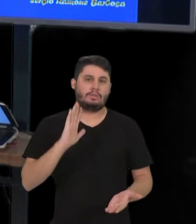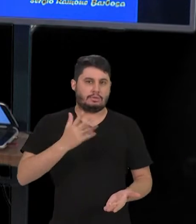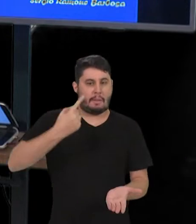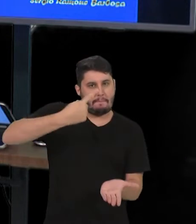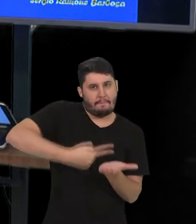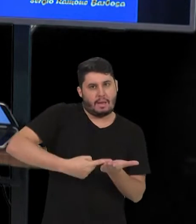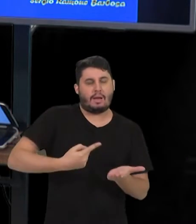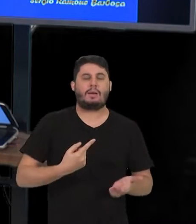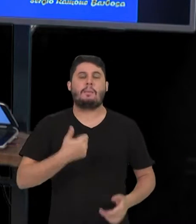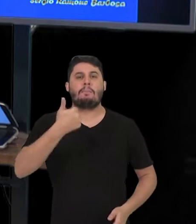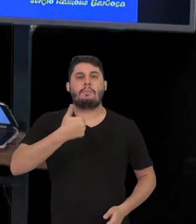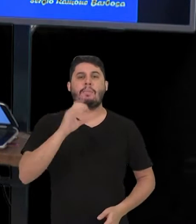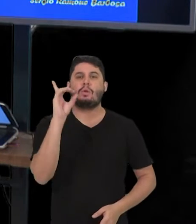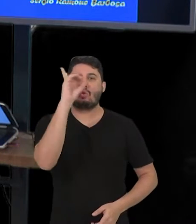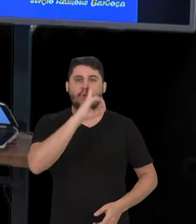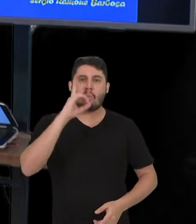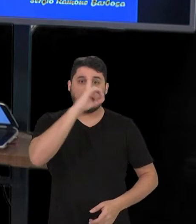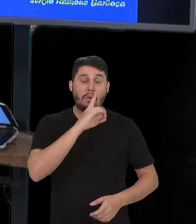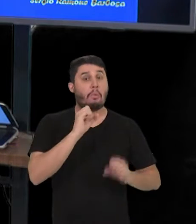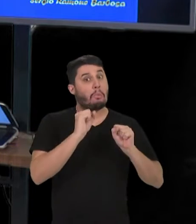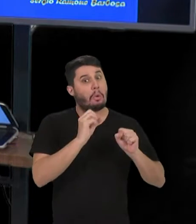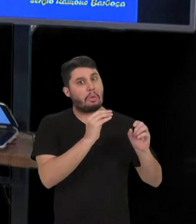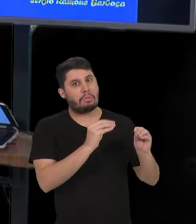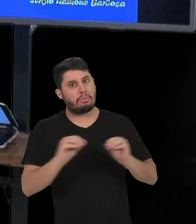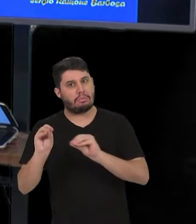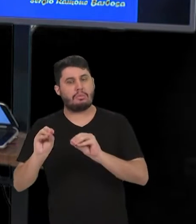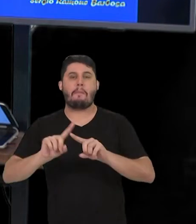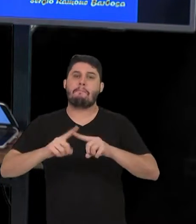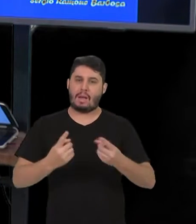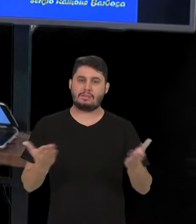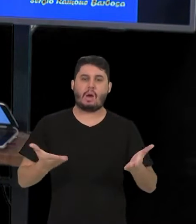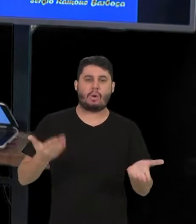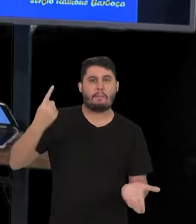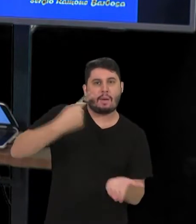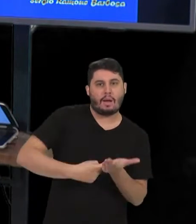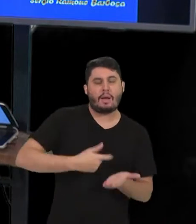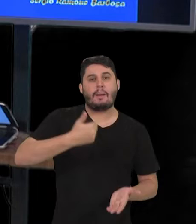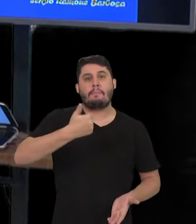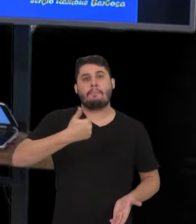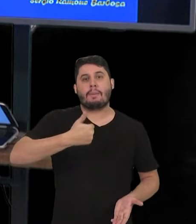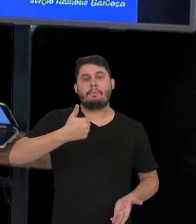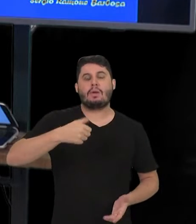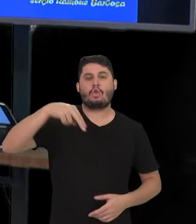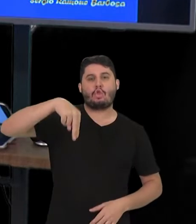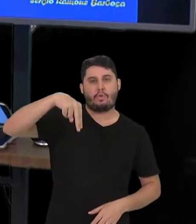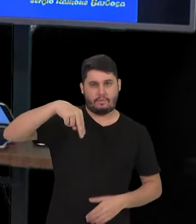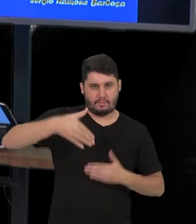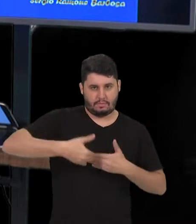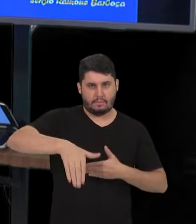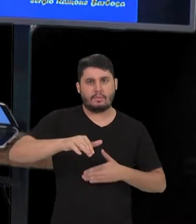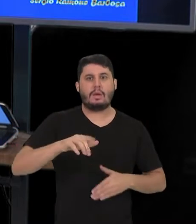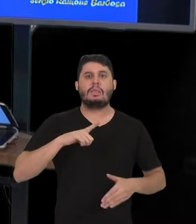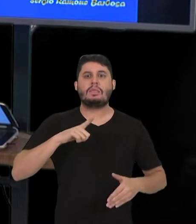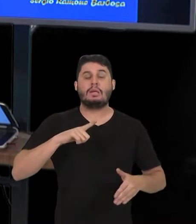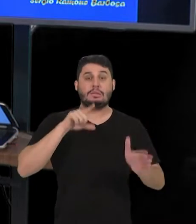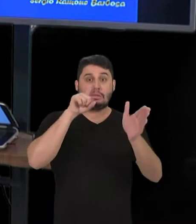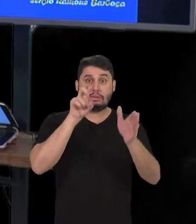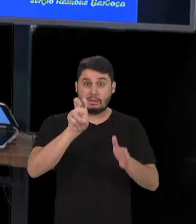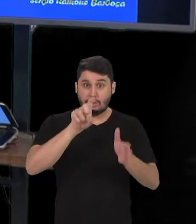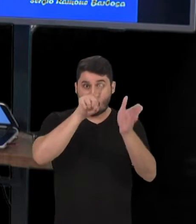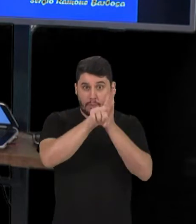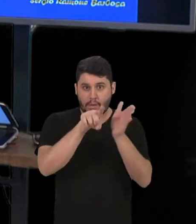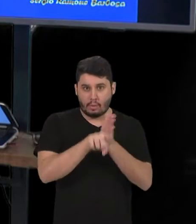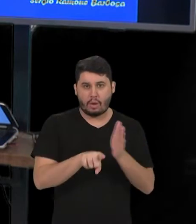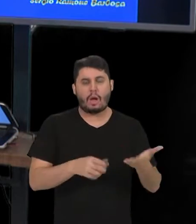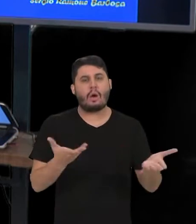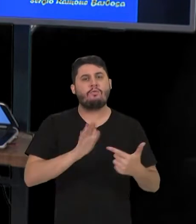primeiro domingo, né? Está programado 1 de novembro, há uma possibilidade de adiamento, mas por enquanto 1 de novembro. E são 5 questões. E a gente vai tentar aqui usar estratégias